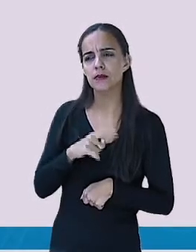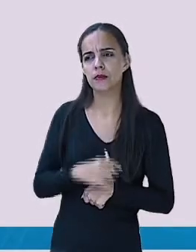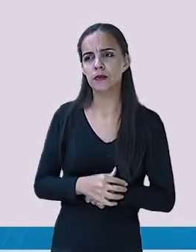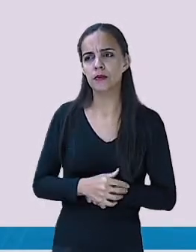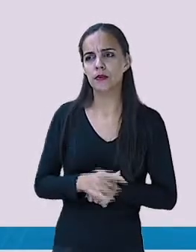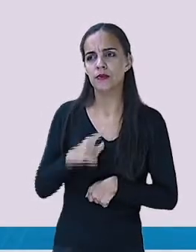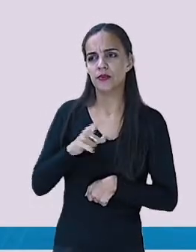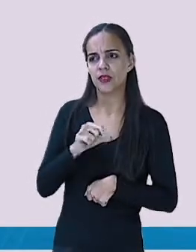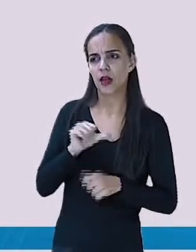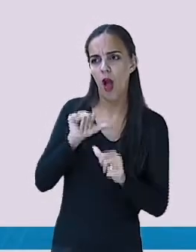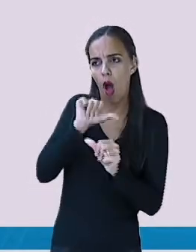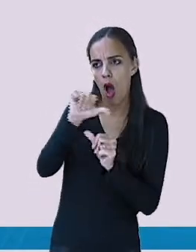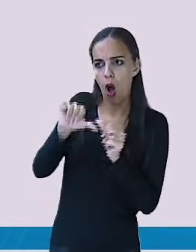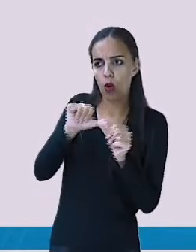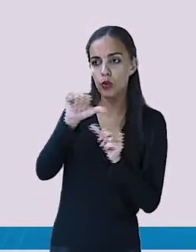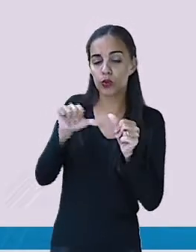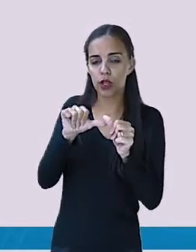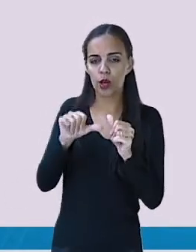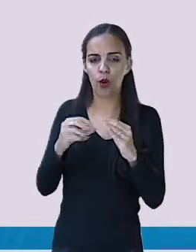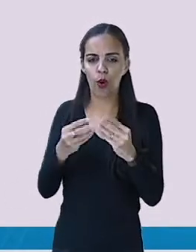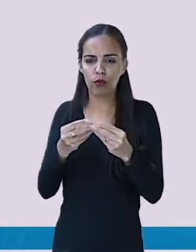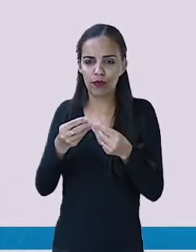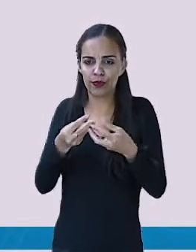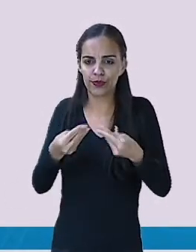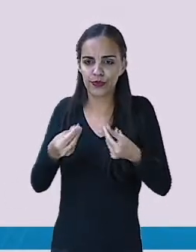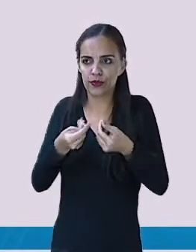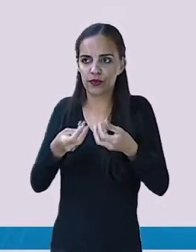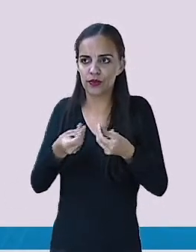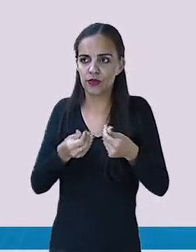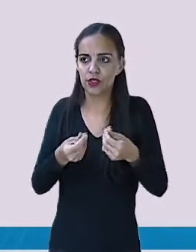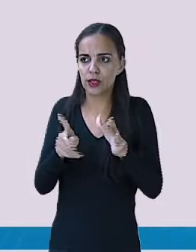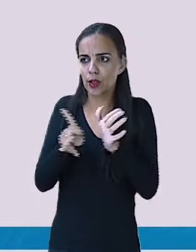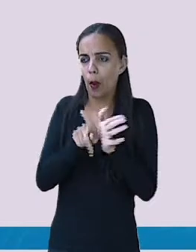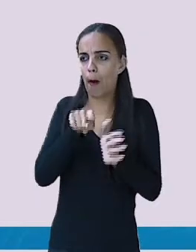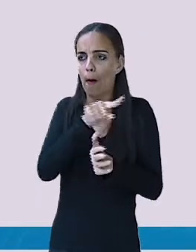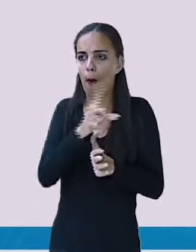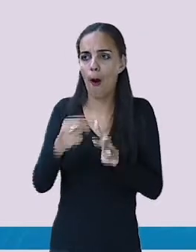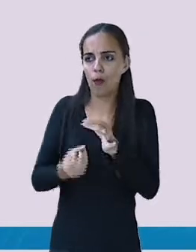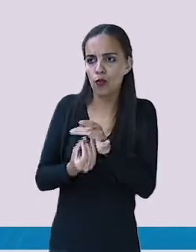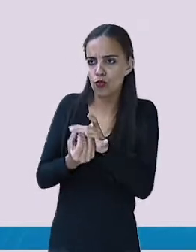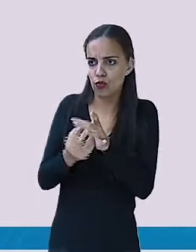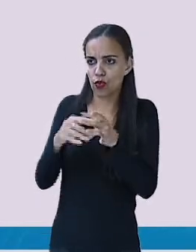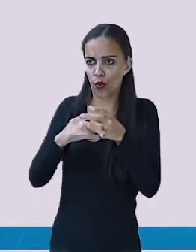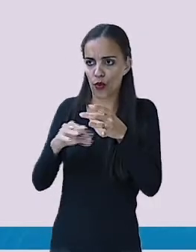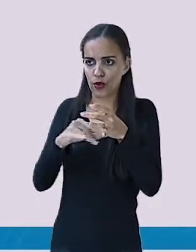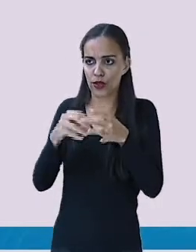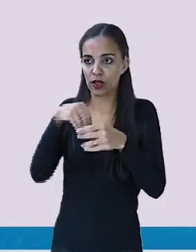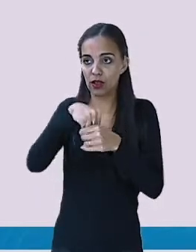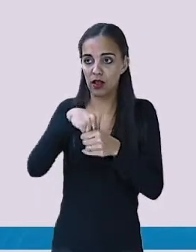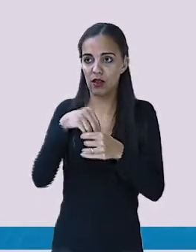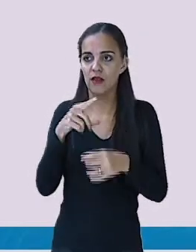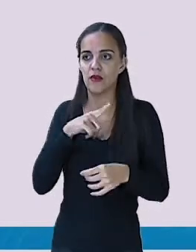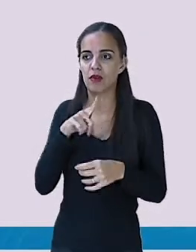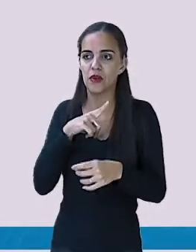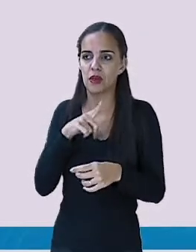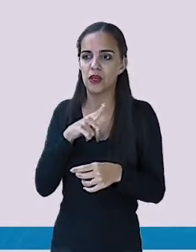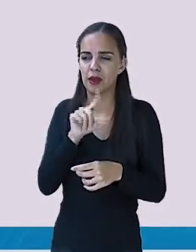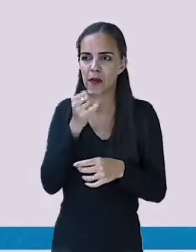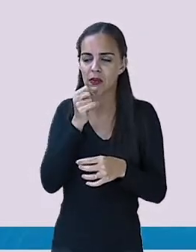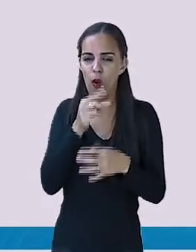a consistência a consistência bem líquida que estava e a porção de